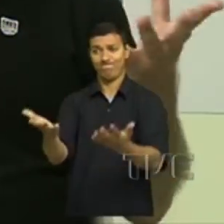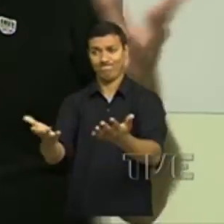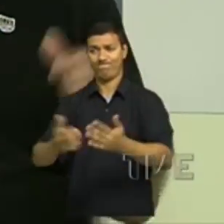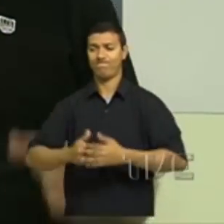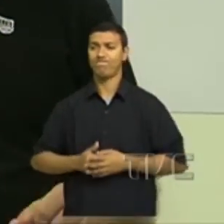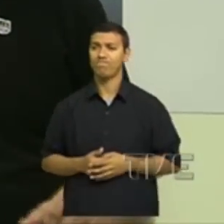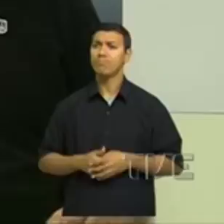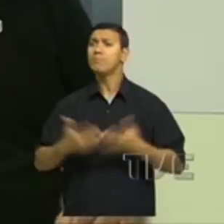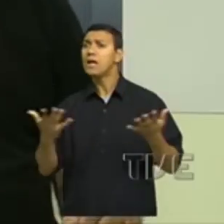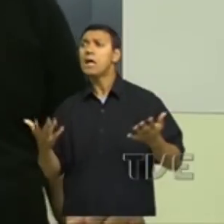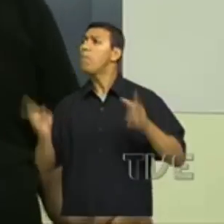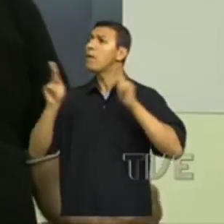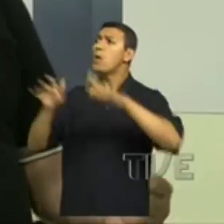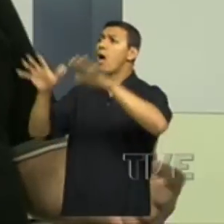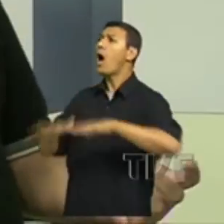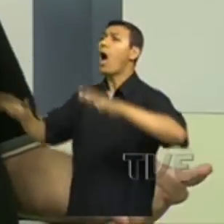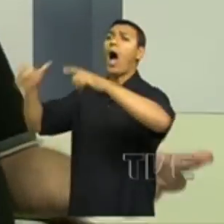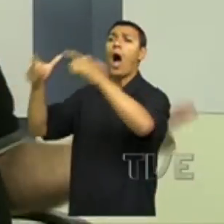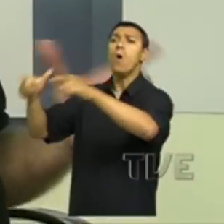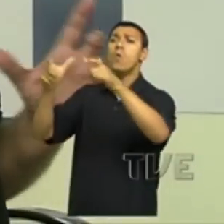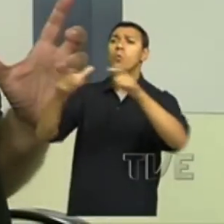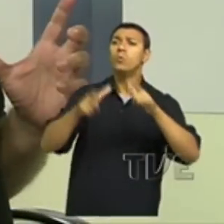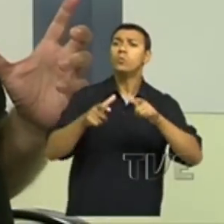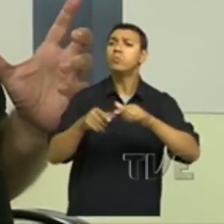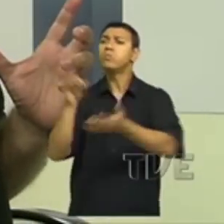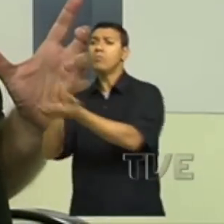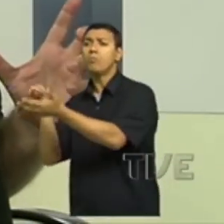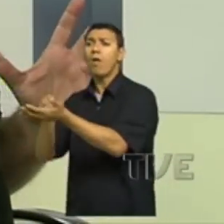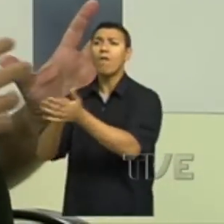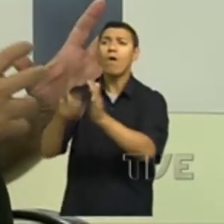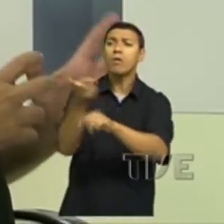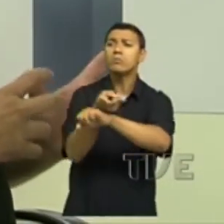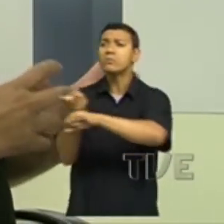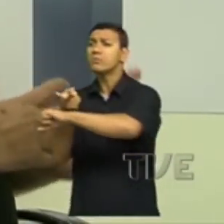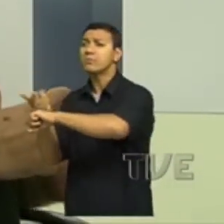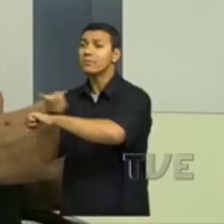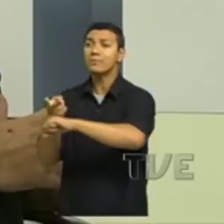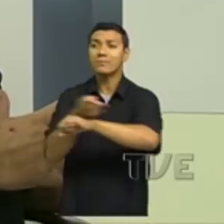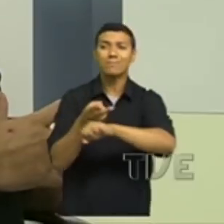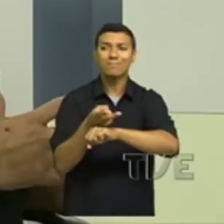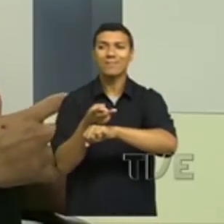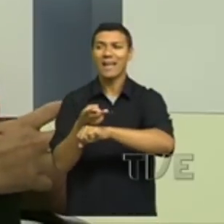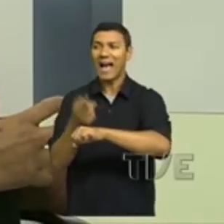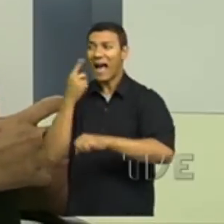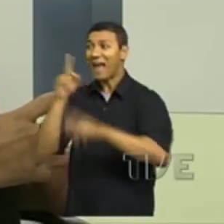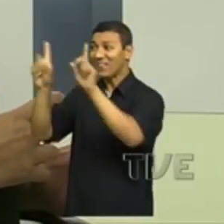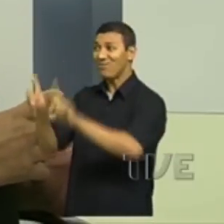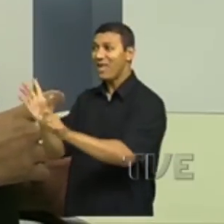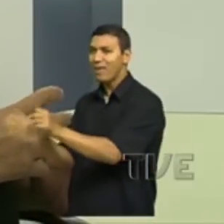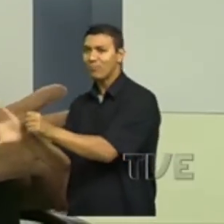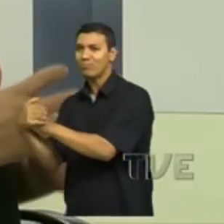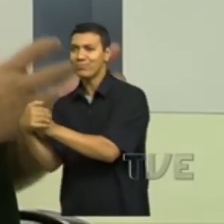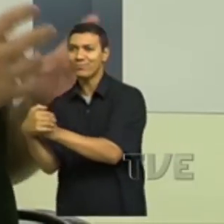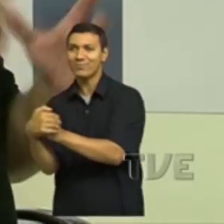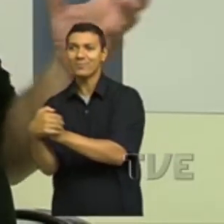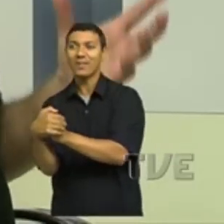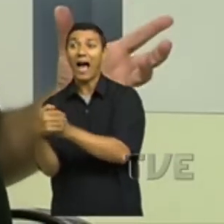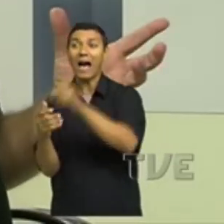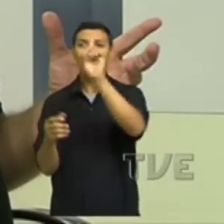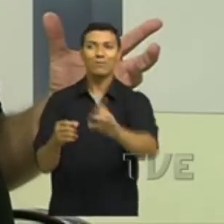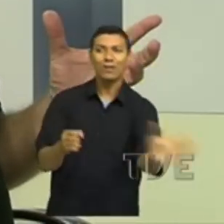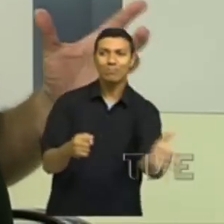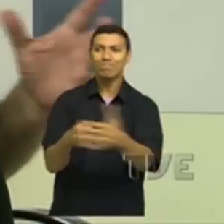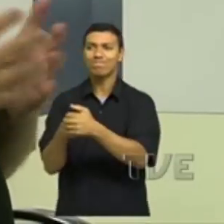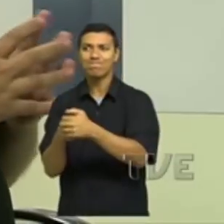onde estão essas pessoas? Então, é uma cultura de esconder a pessoa com deficiência que se tem, que é